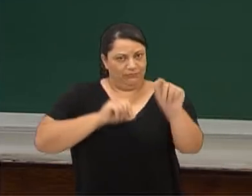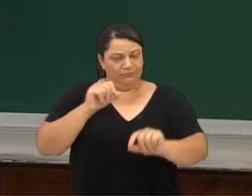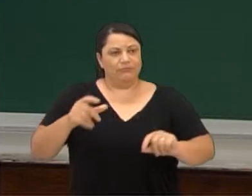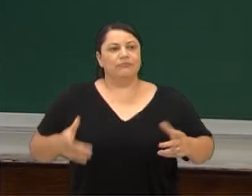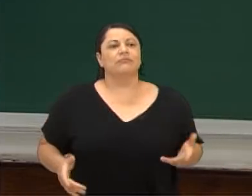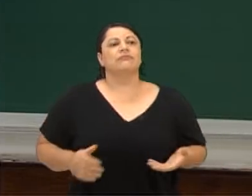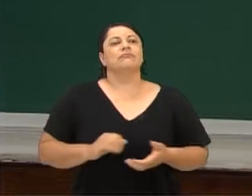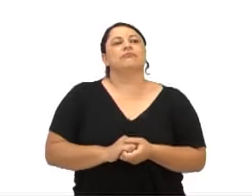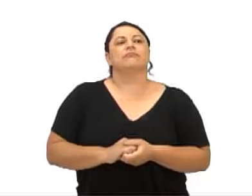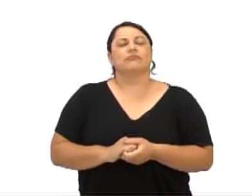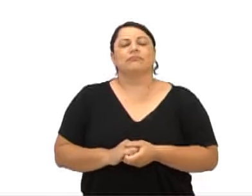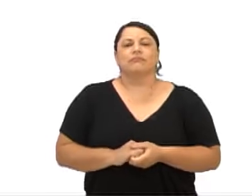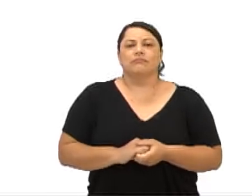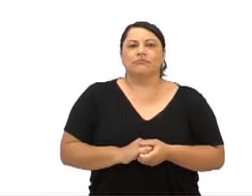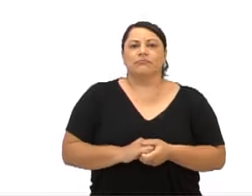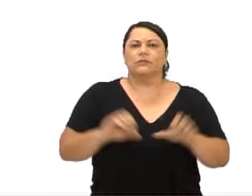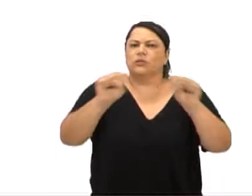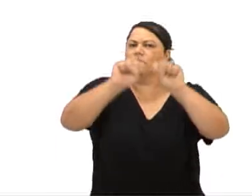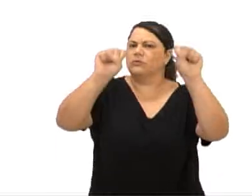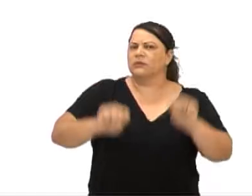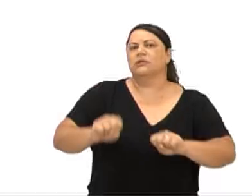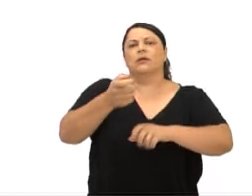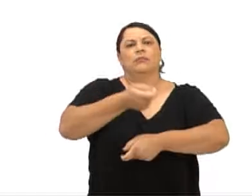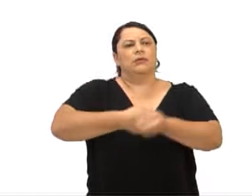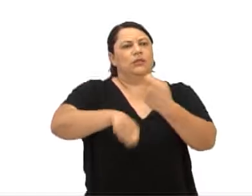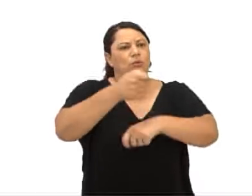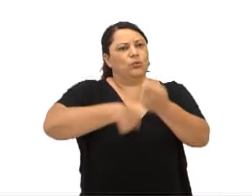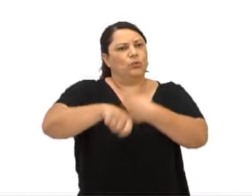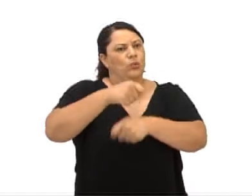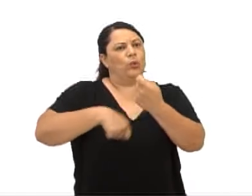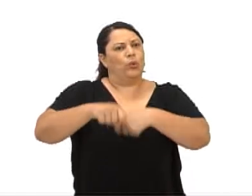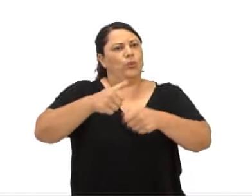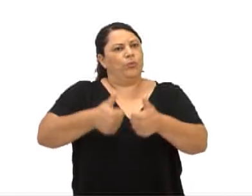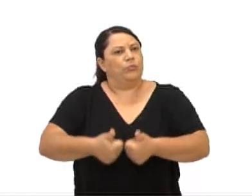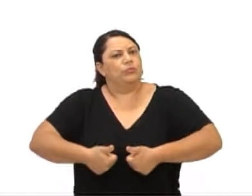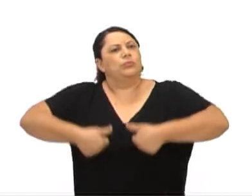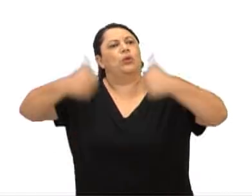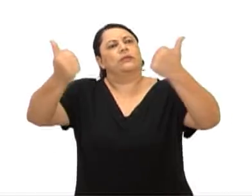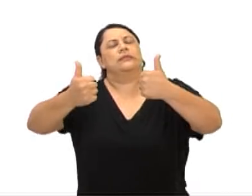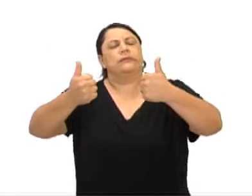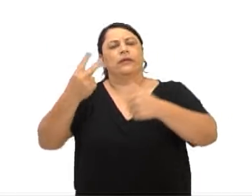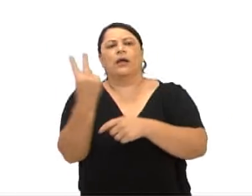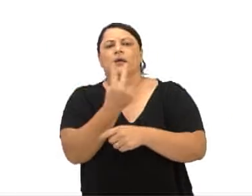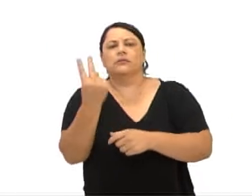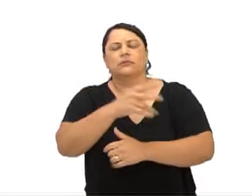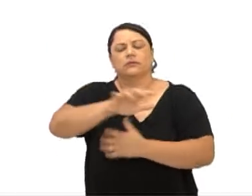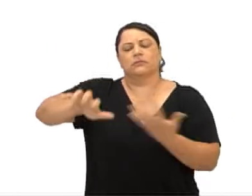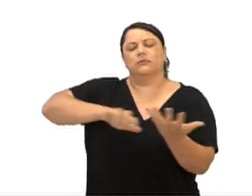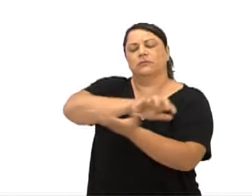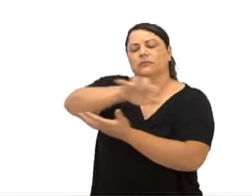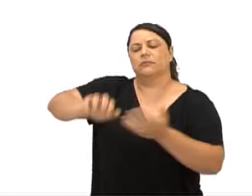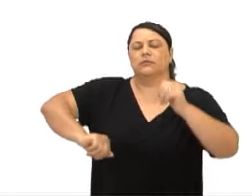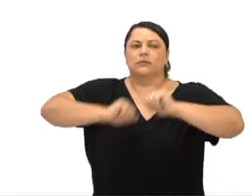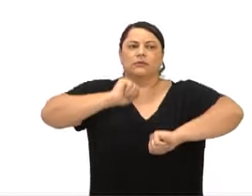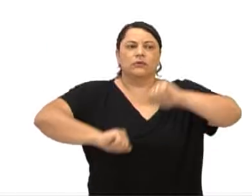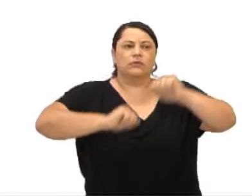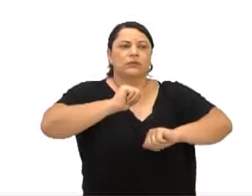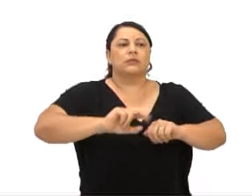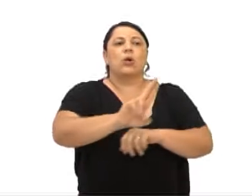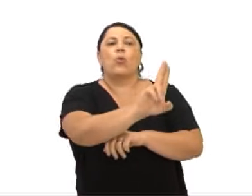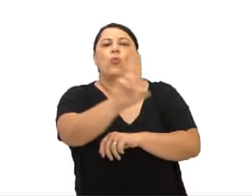aqui? O sistema econômico beneficiado e potencializado pela Segunda Revolução Industrial é